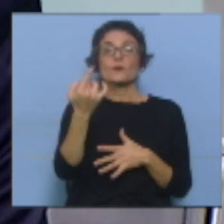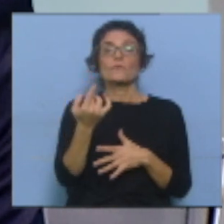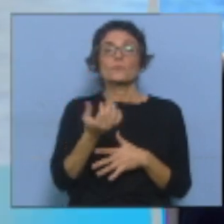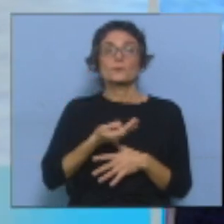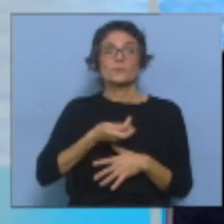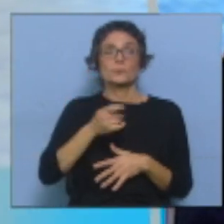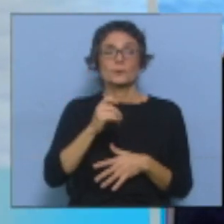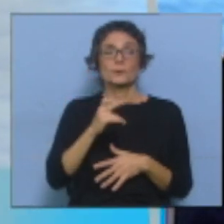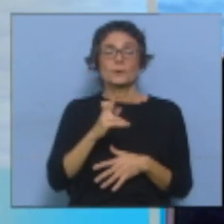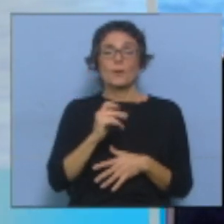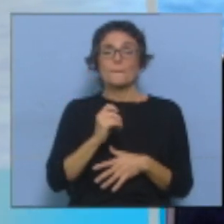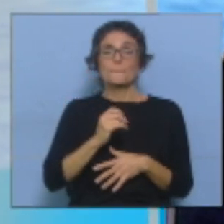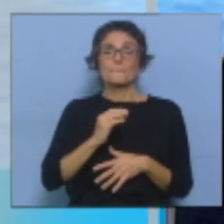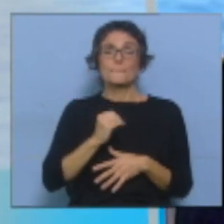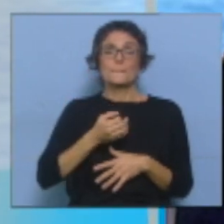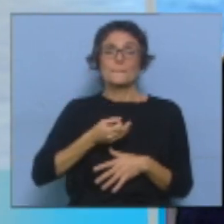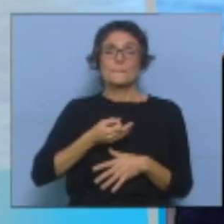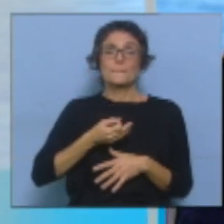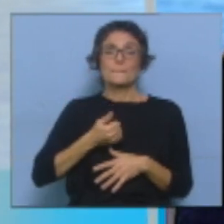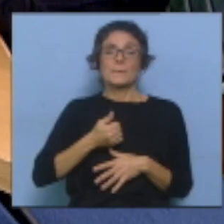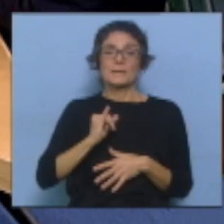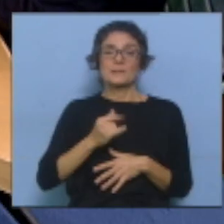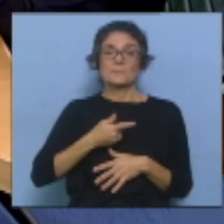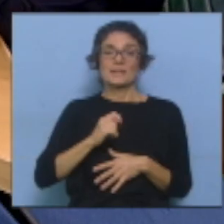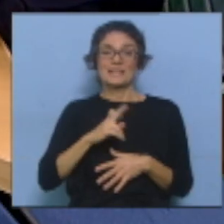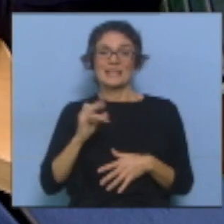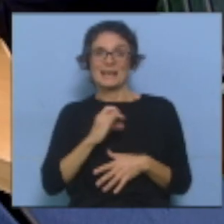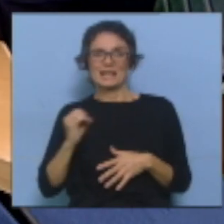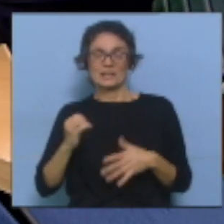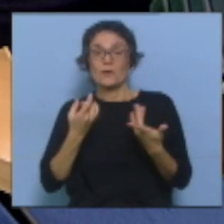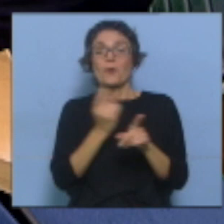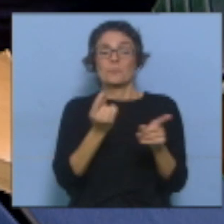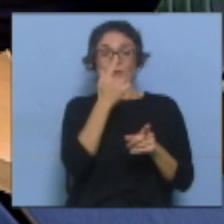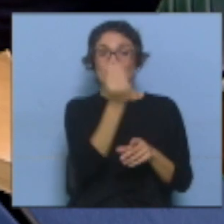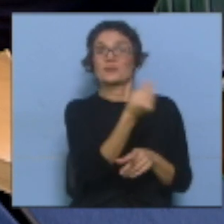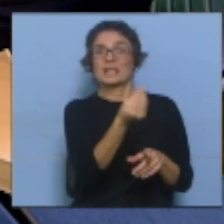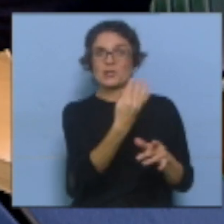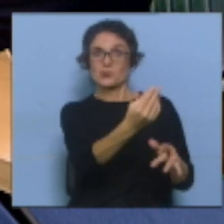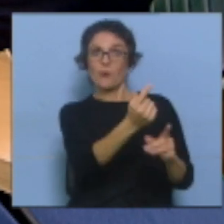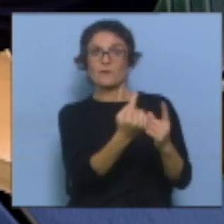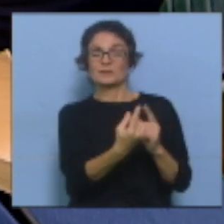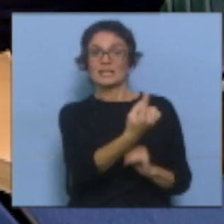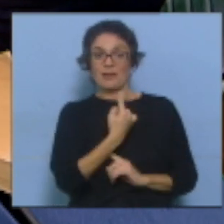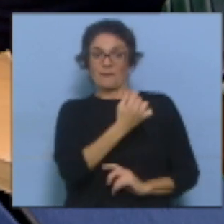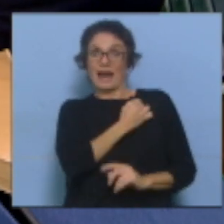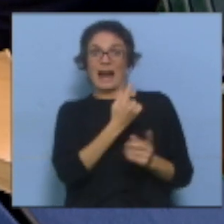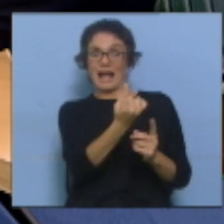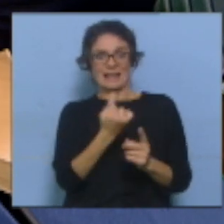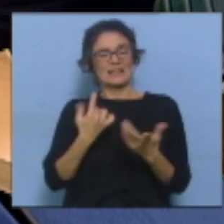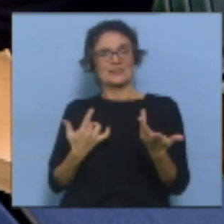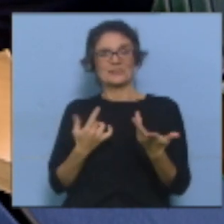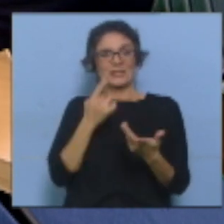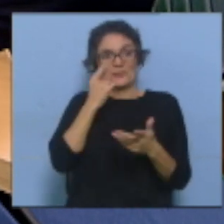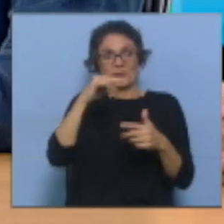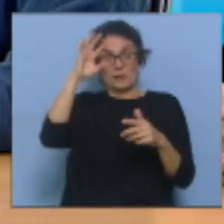Porque os seminaristas dos diferentes anos têm passado com eles por lá e isso é uma coisa. Nós acabamos por, os seminaristas acabam por ser nossos irmãos também,